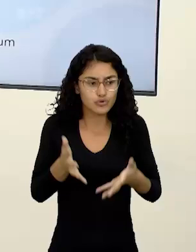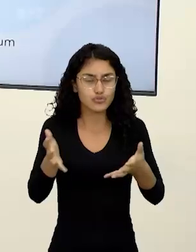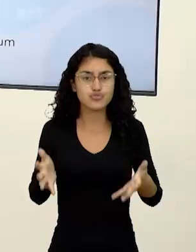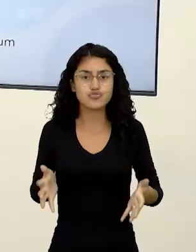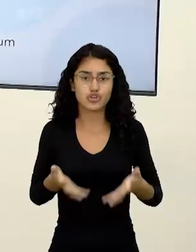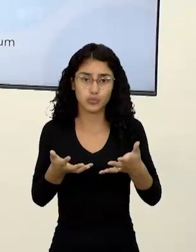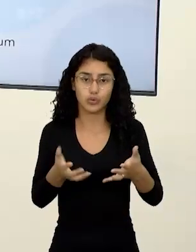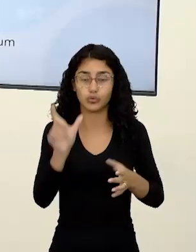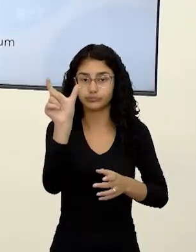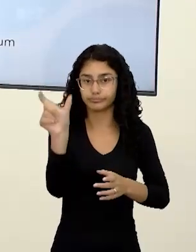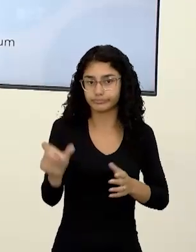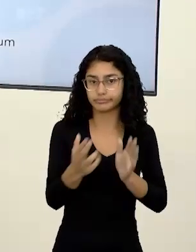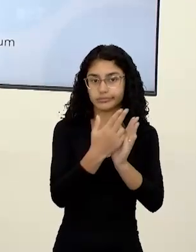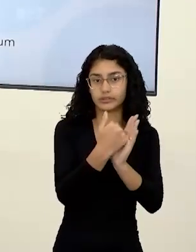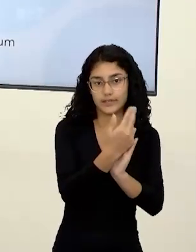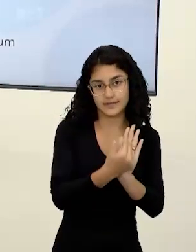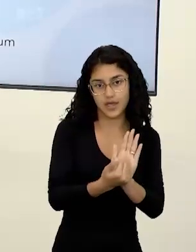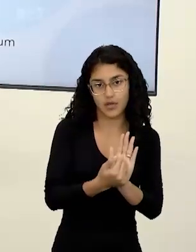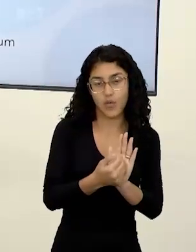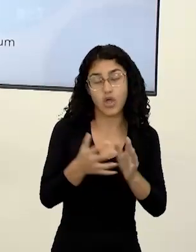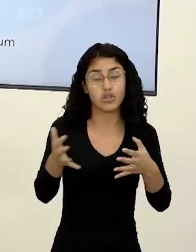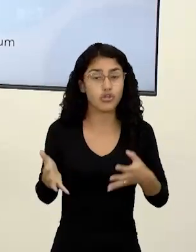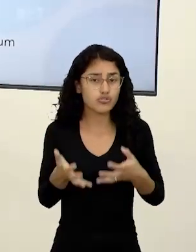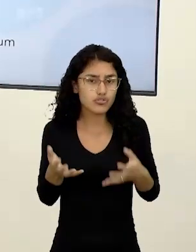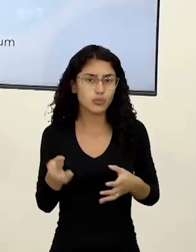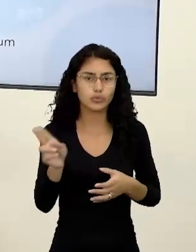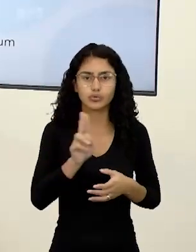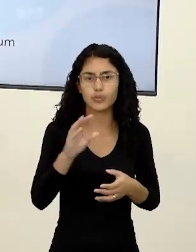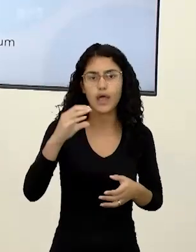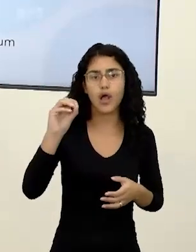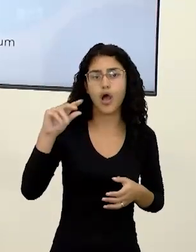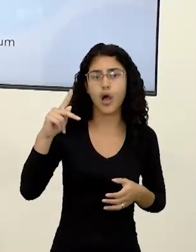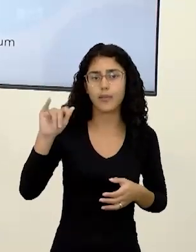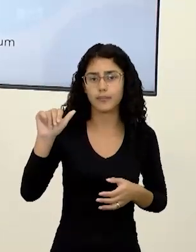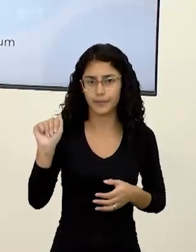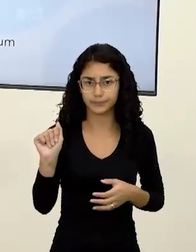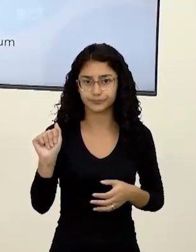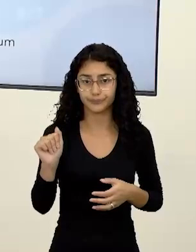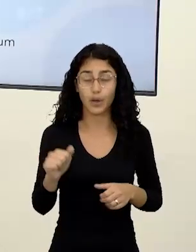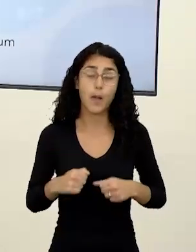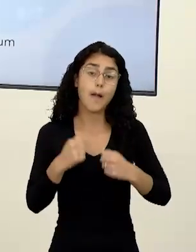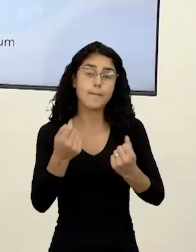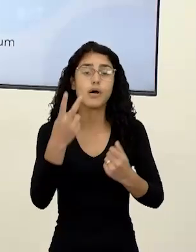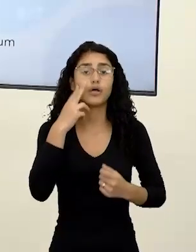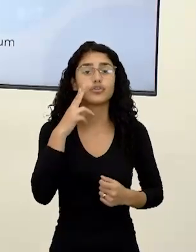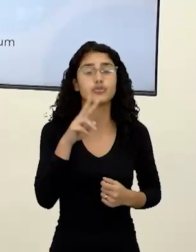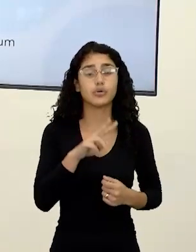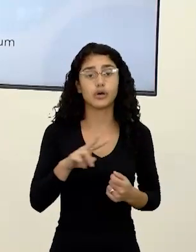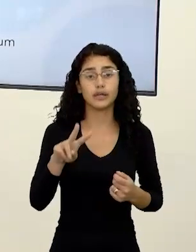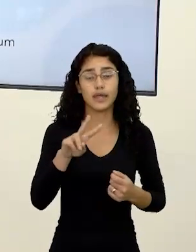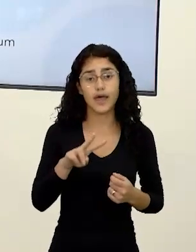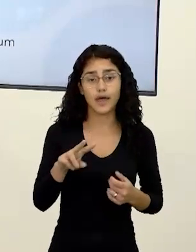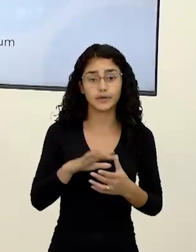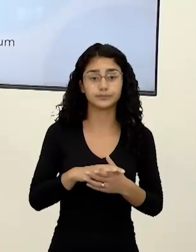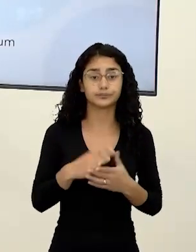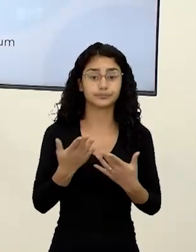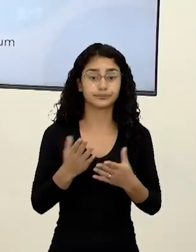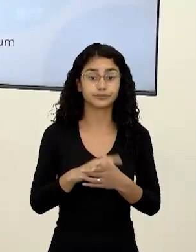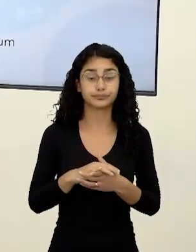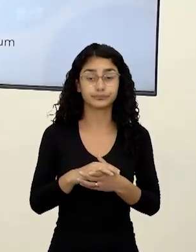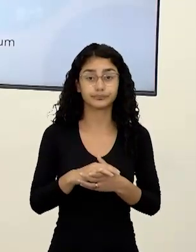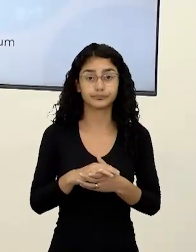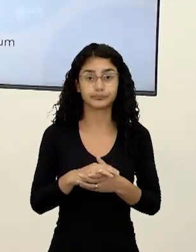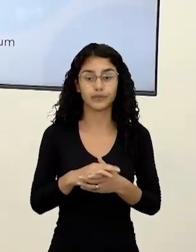mais do que isso, inspiração não é cópia, né? Eu posso, por exemplo, olhar algo que deu certo na aula do João e